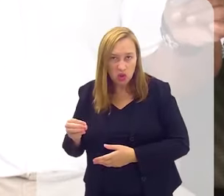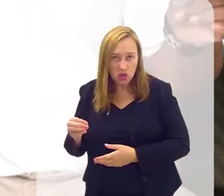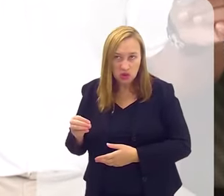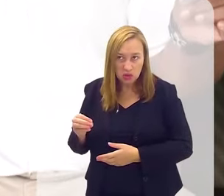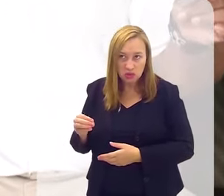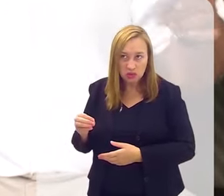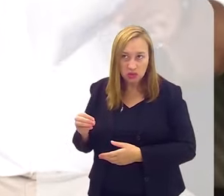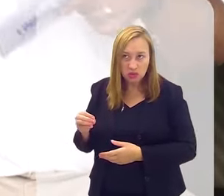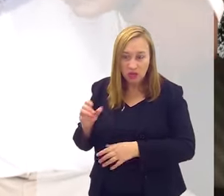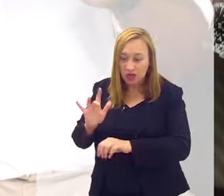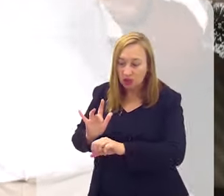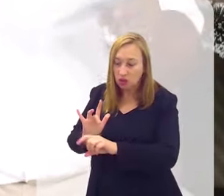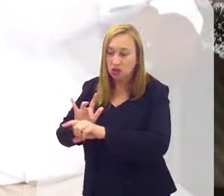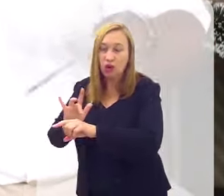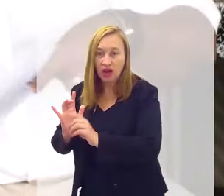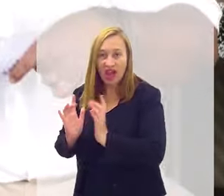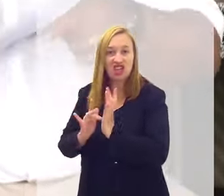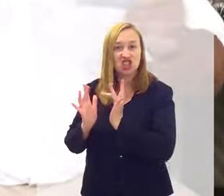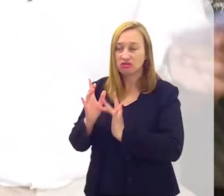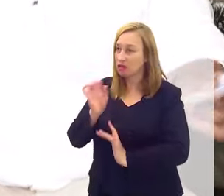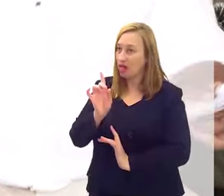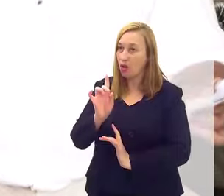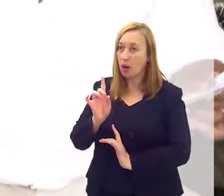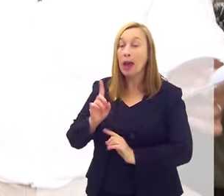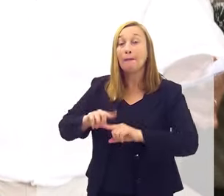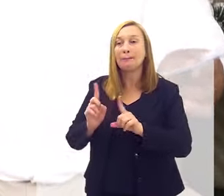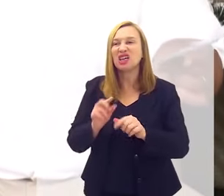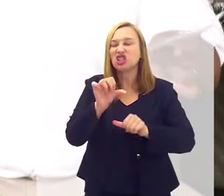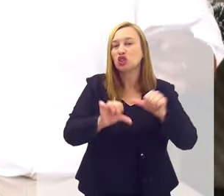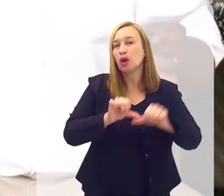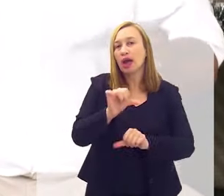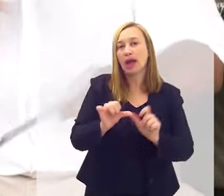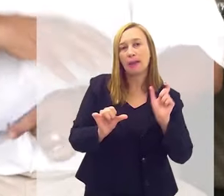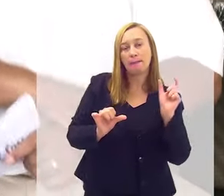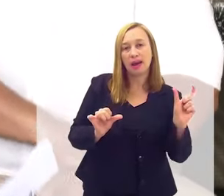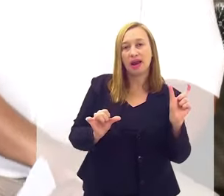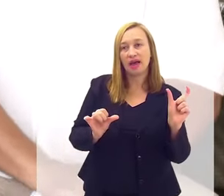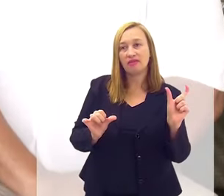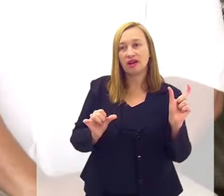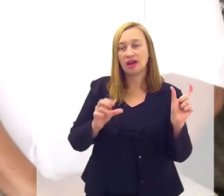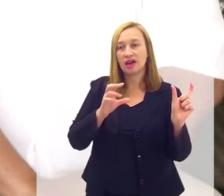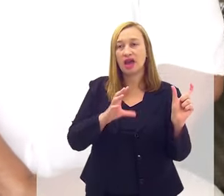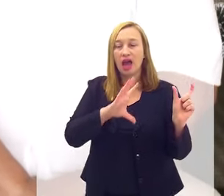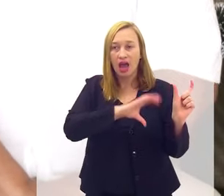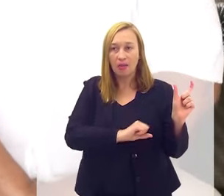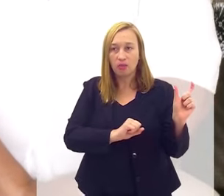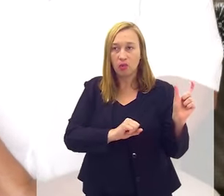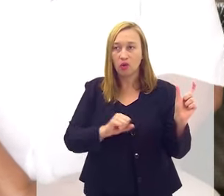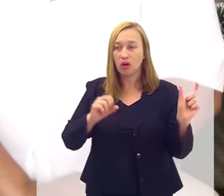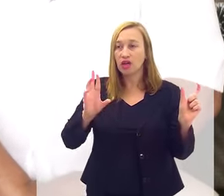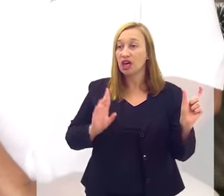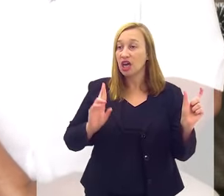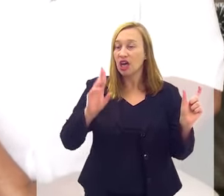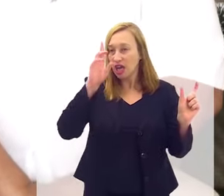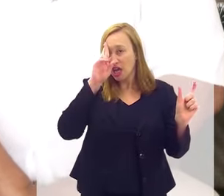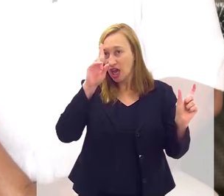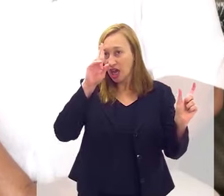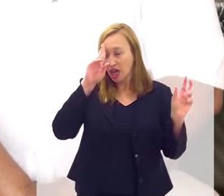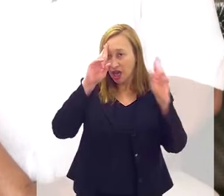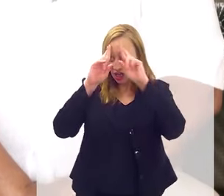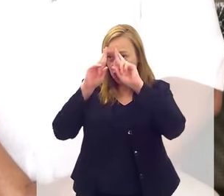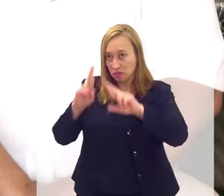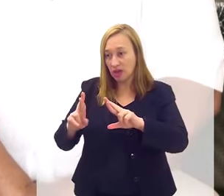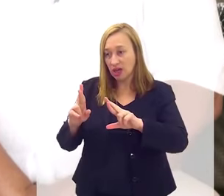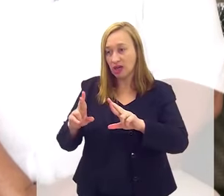aquilo fosse fato na verdade aquilo não era fato nós vamos entrar aqui no mérito da palavra mas eu acho que a gente poderia trocar a palavra por respeito